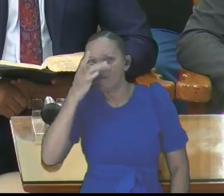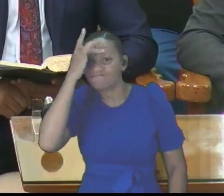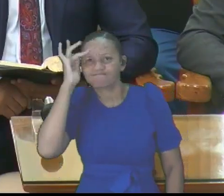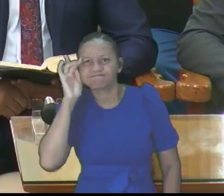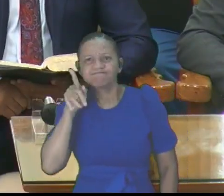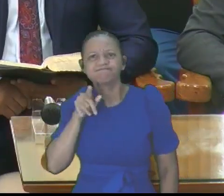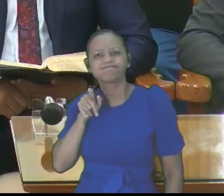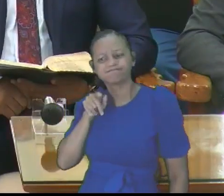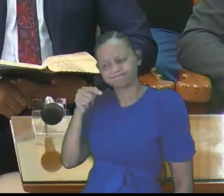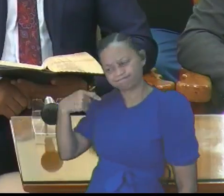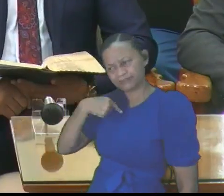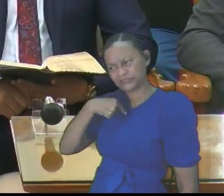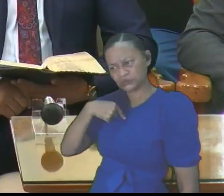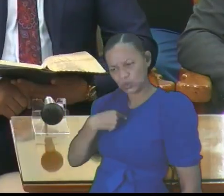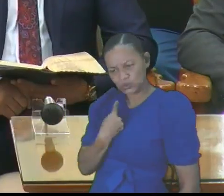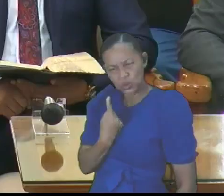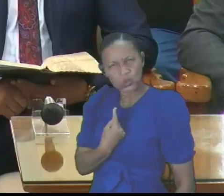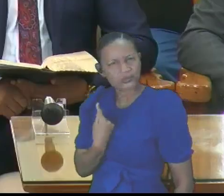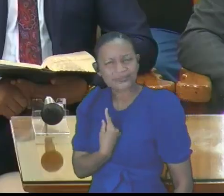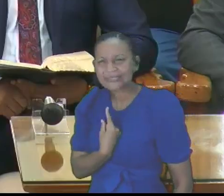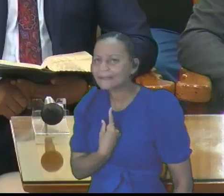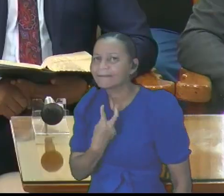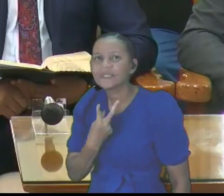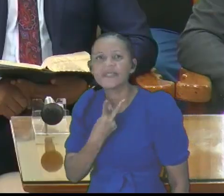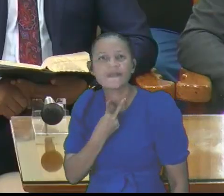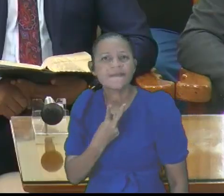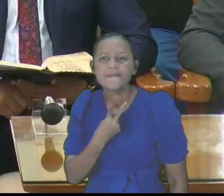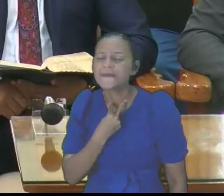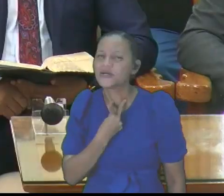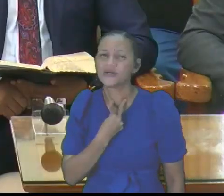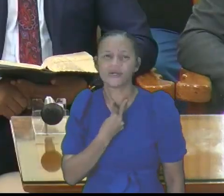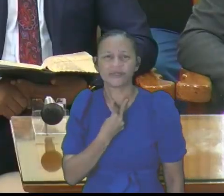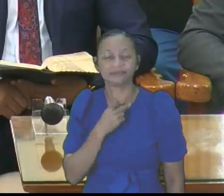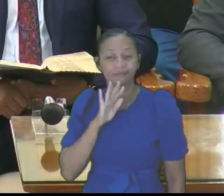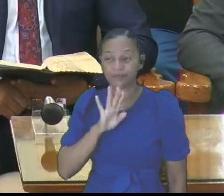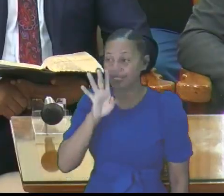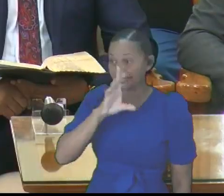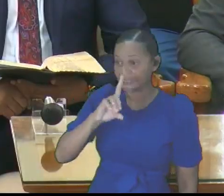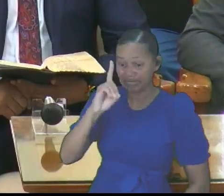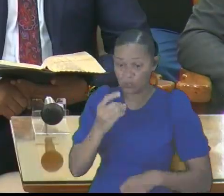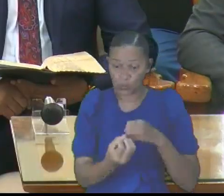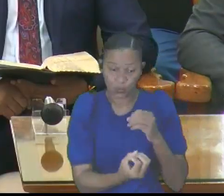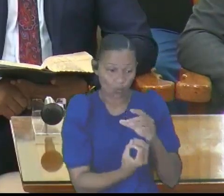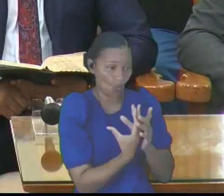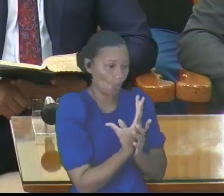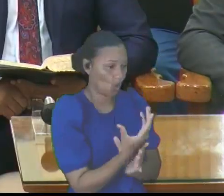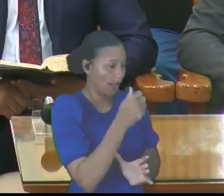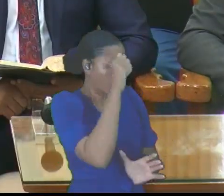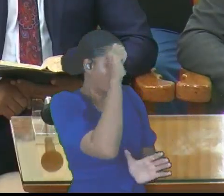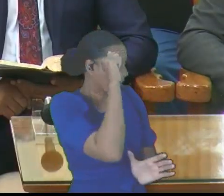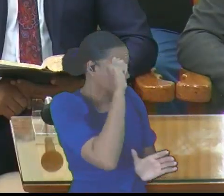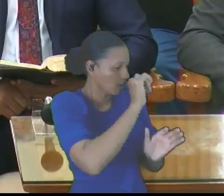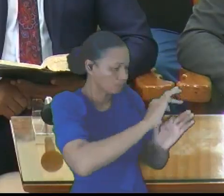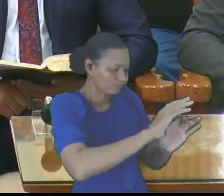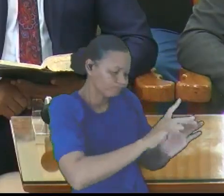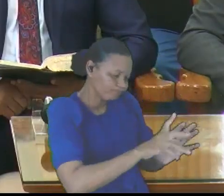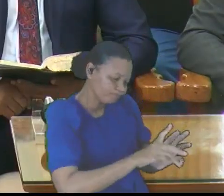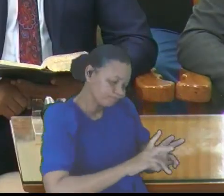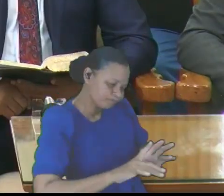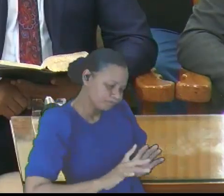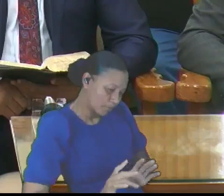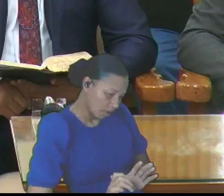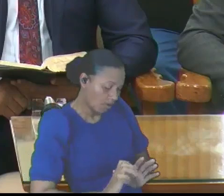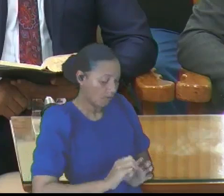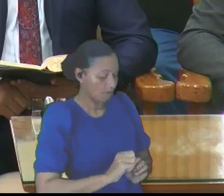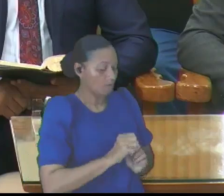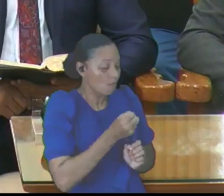foi feita para viver só. Quando Deus fez Adão e não tinha feito Eva, Deus disse, não é bom